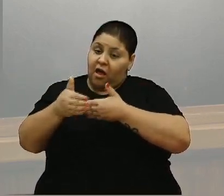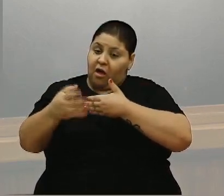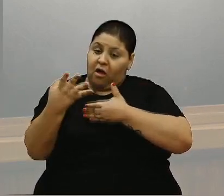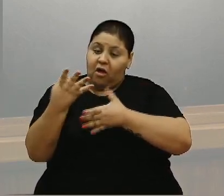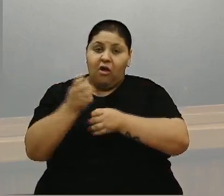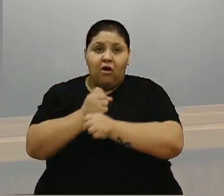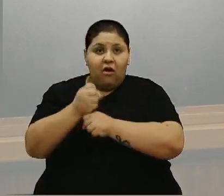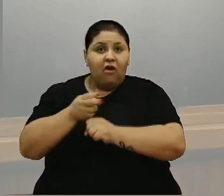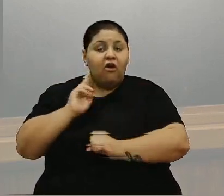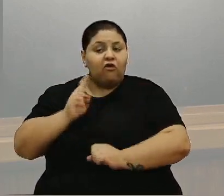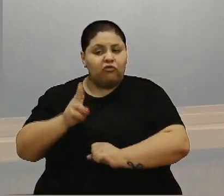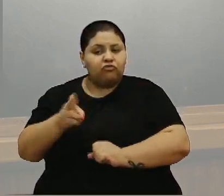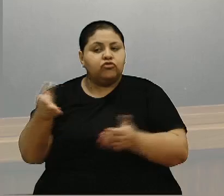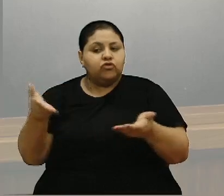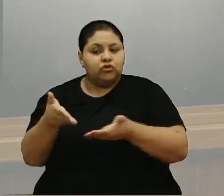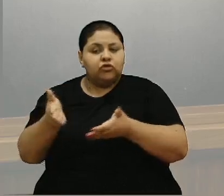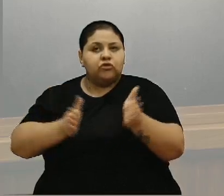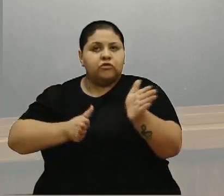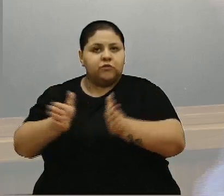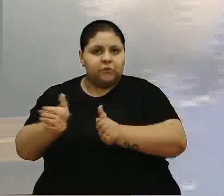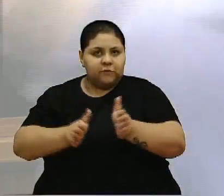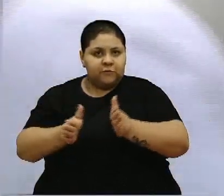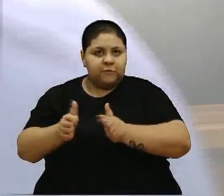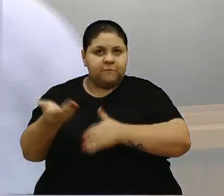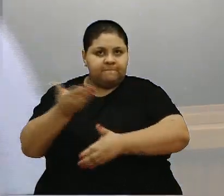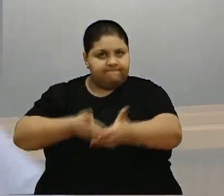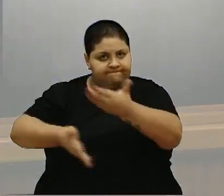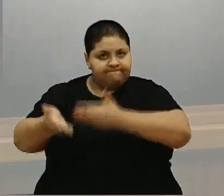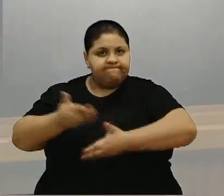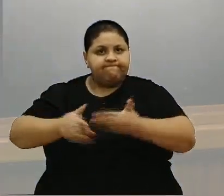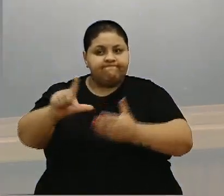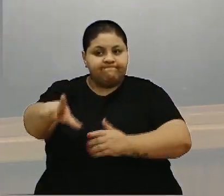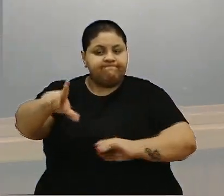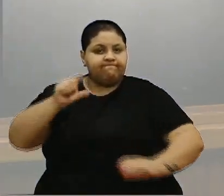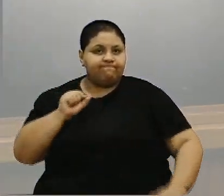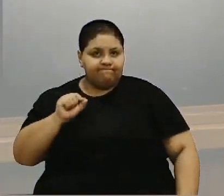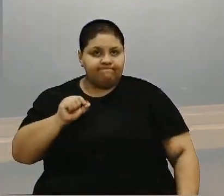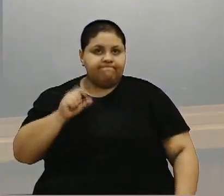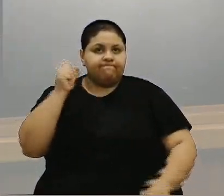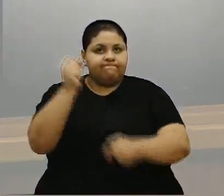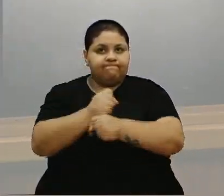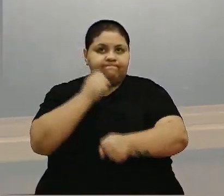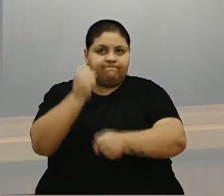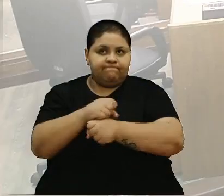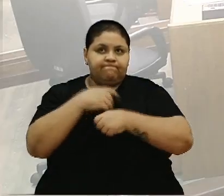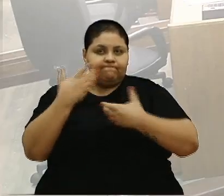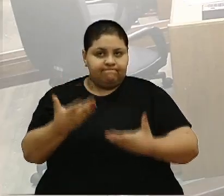e continua agora nesse período o atendimento seletivo para as obras.